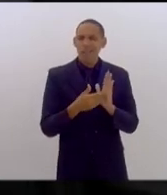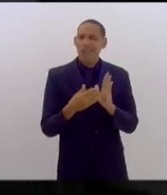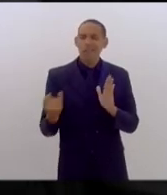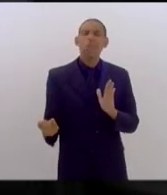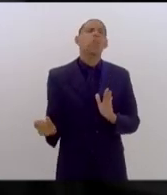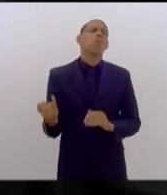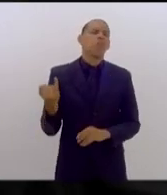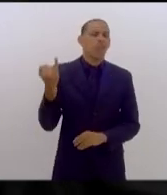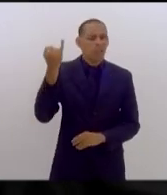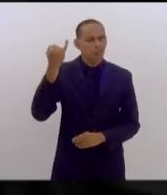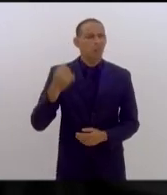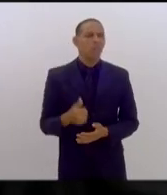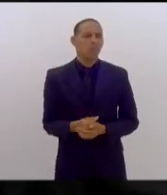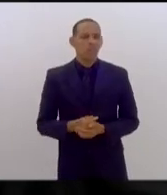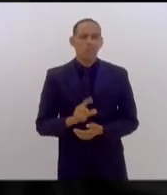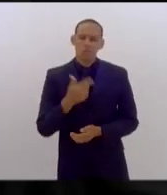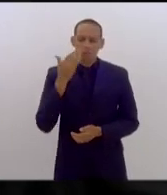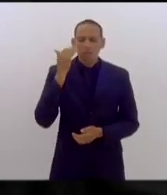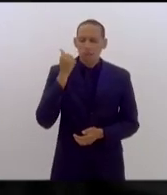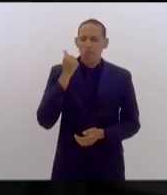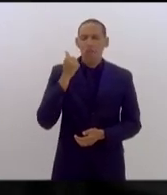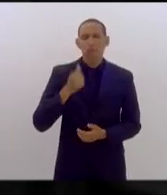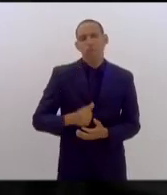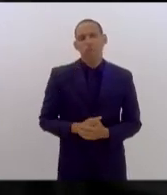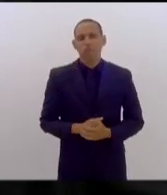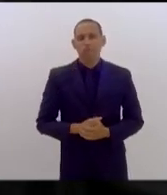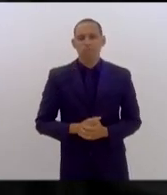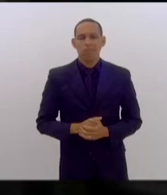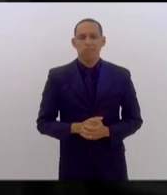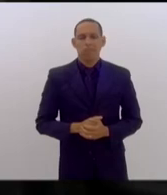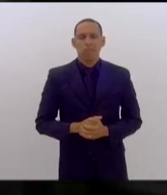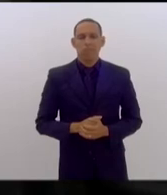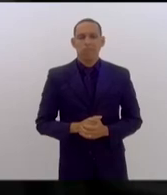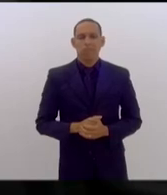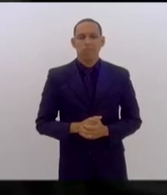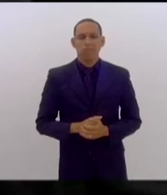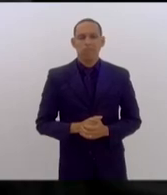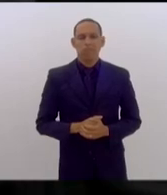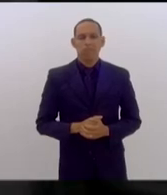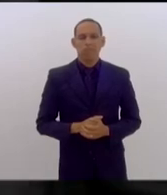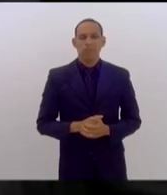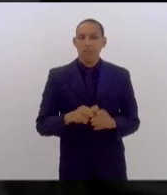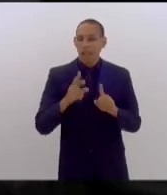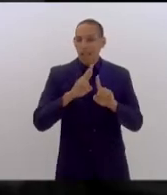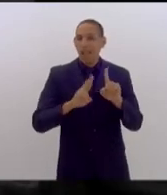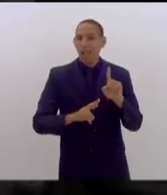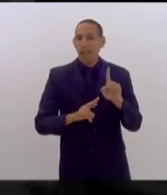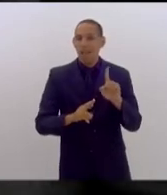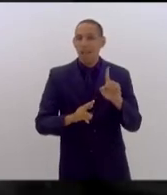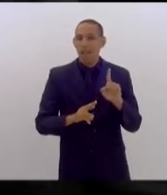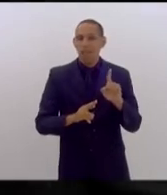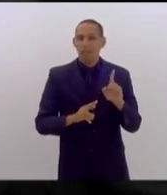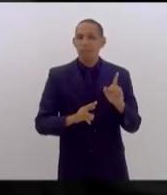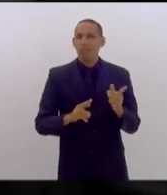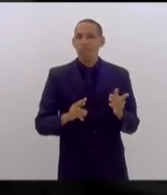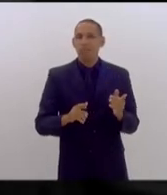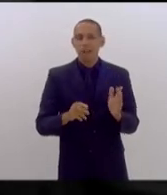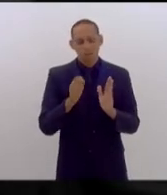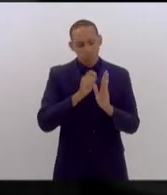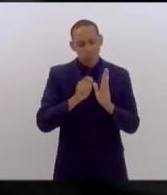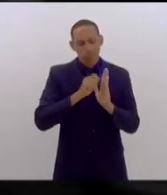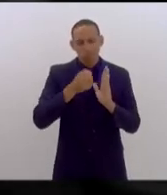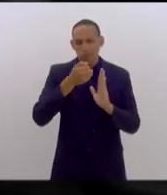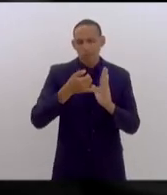importante mesmo sabendo que a a caneta do relator é bastante